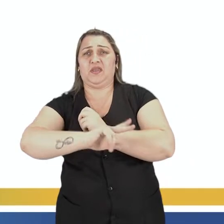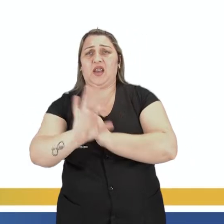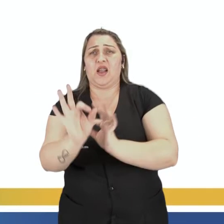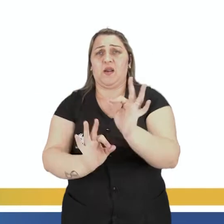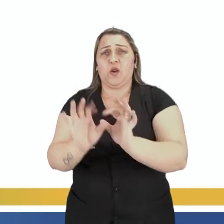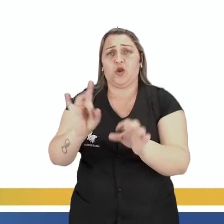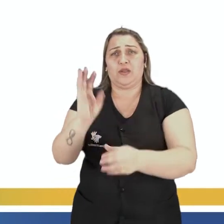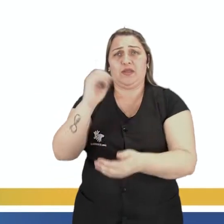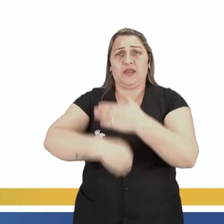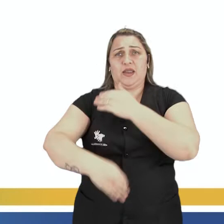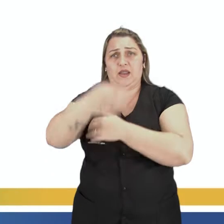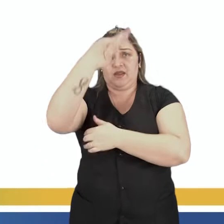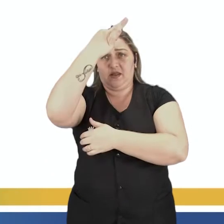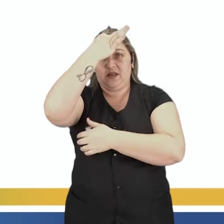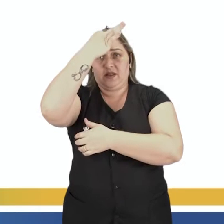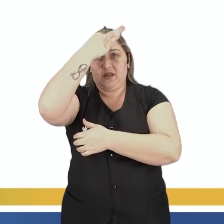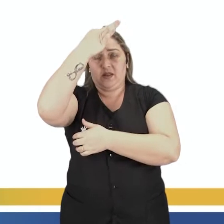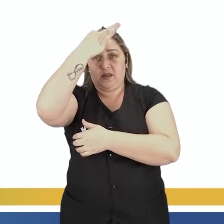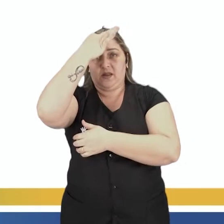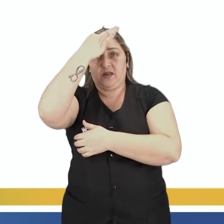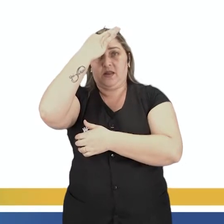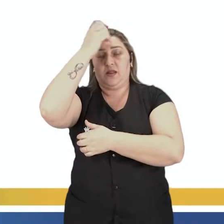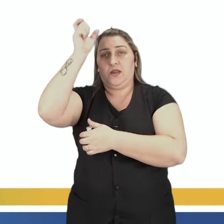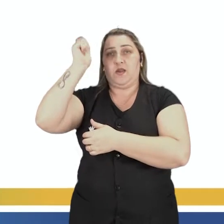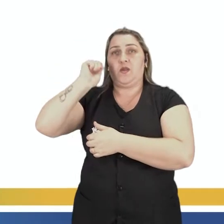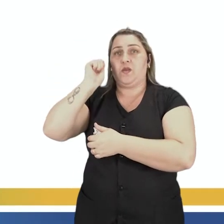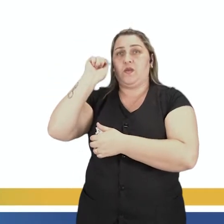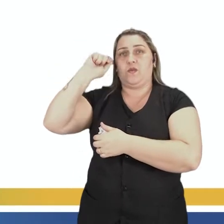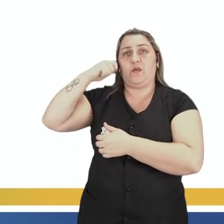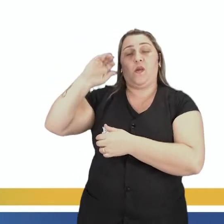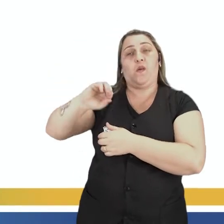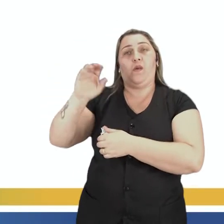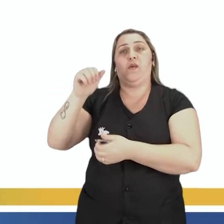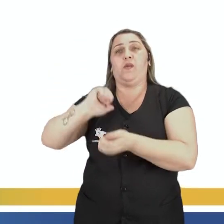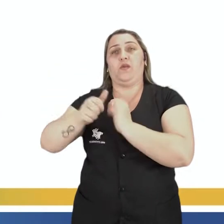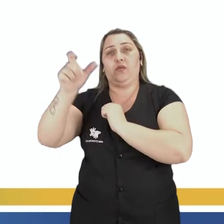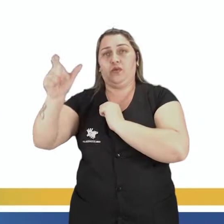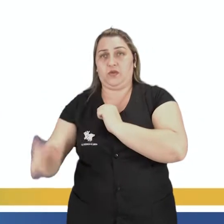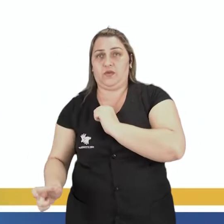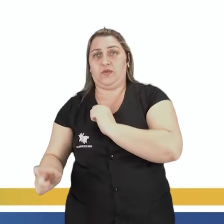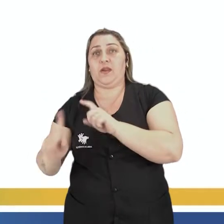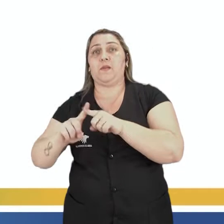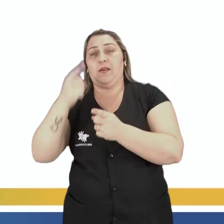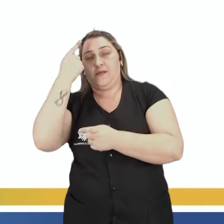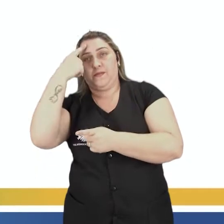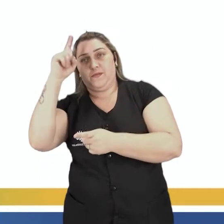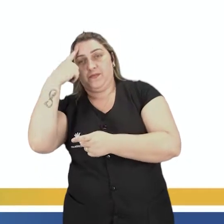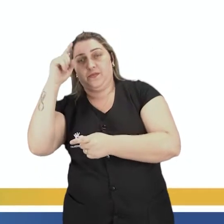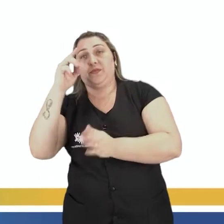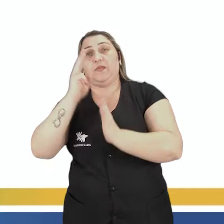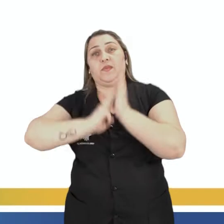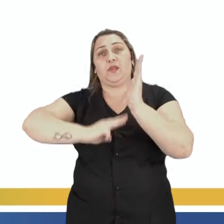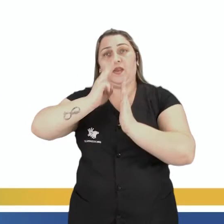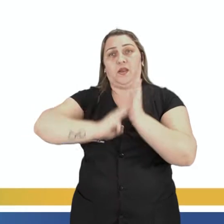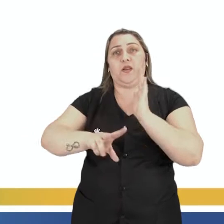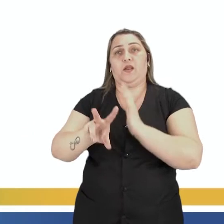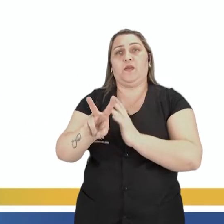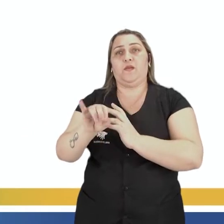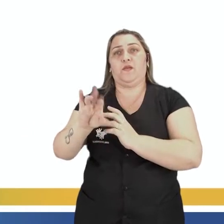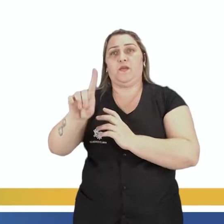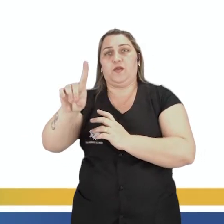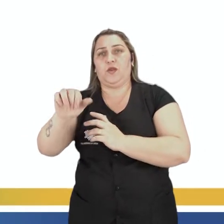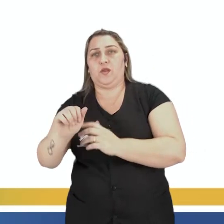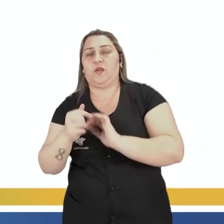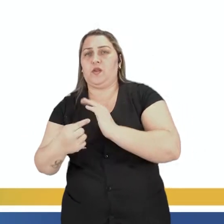na mente do ator ou jogador, mas na sua vivência improvisacional. Os métodos de Viola Spolin